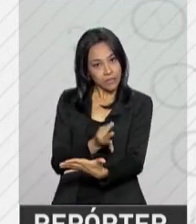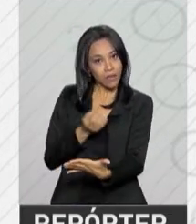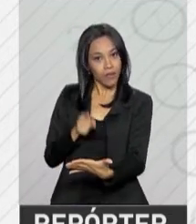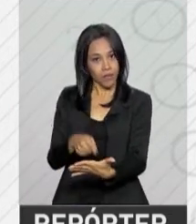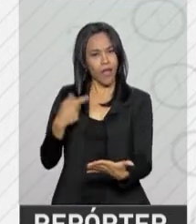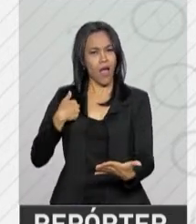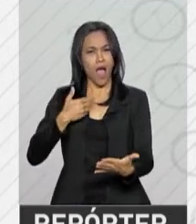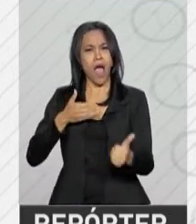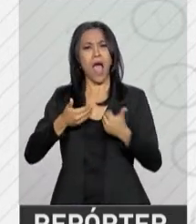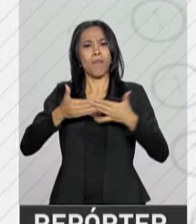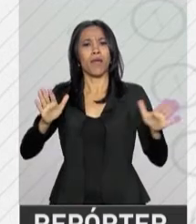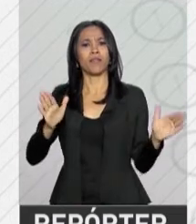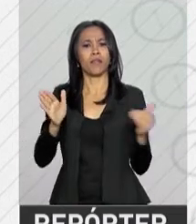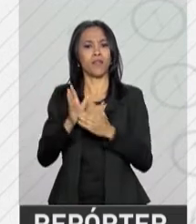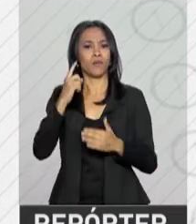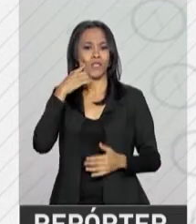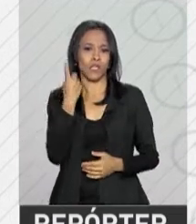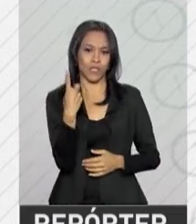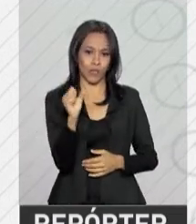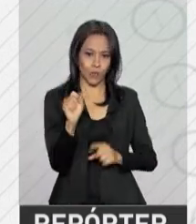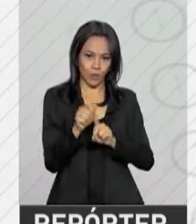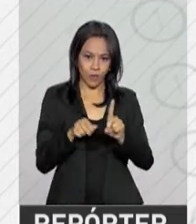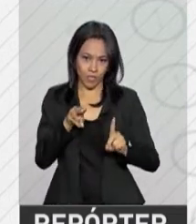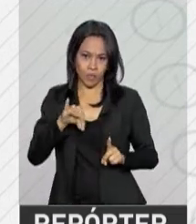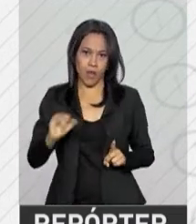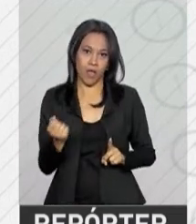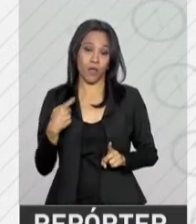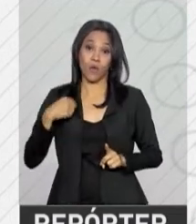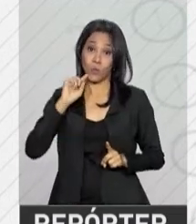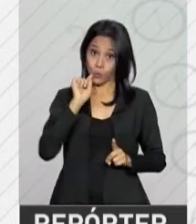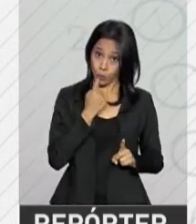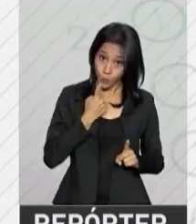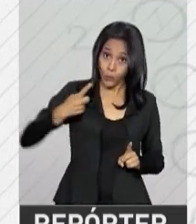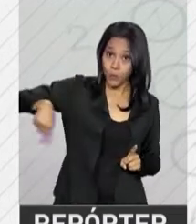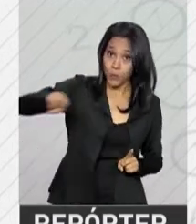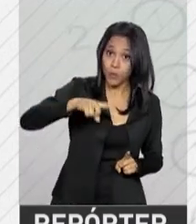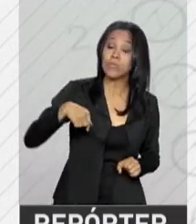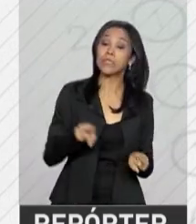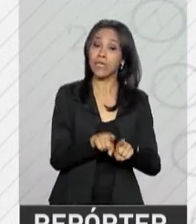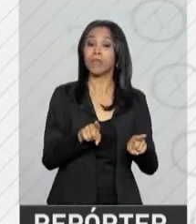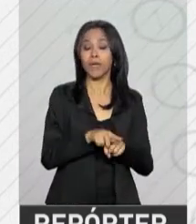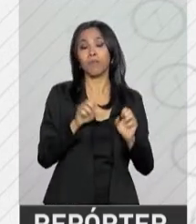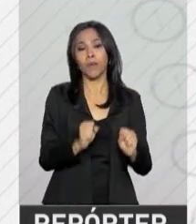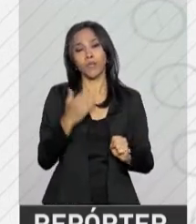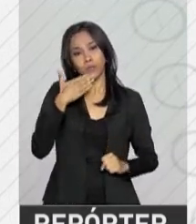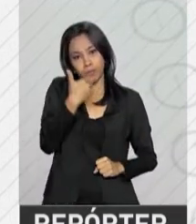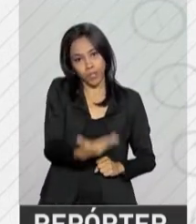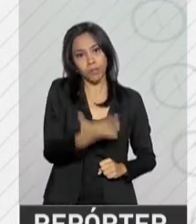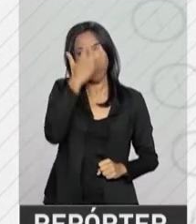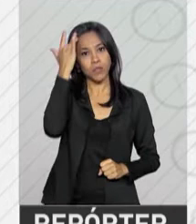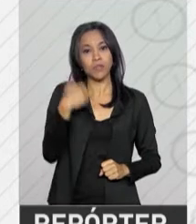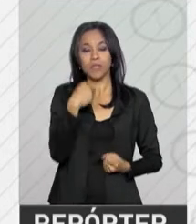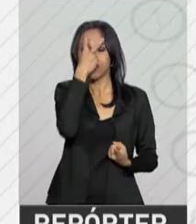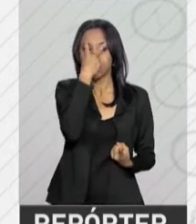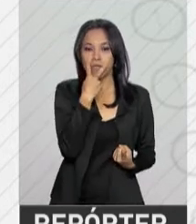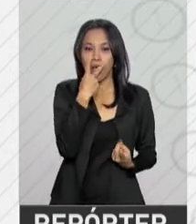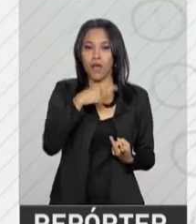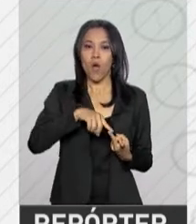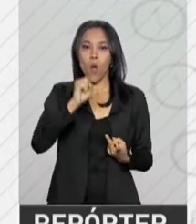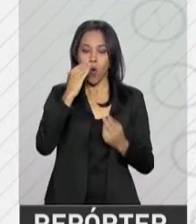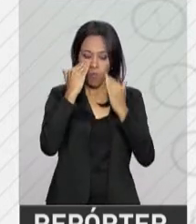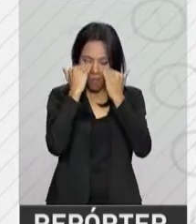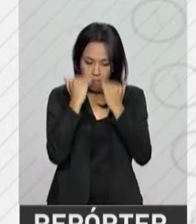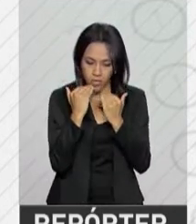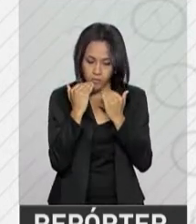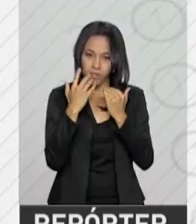está aberta até o dia 18 de maio. Além de surdos, também podem solicitar atendimento especial pessoas cegas ou com baixa